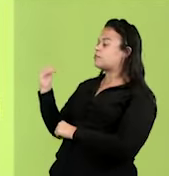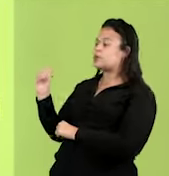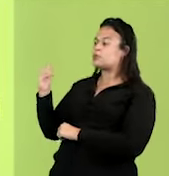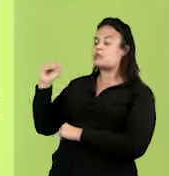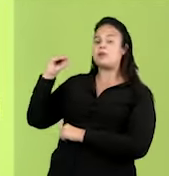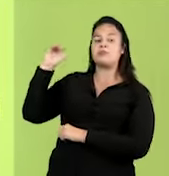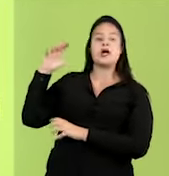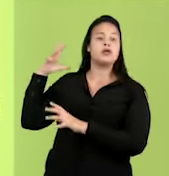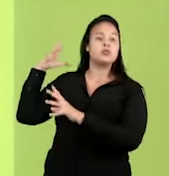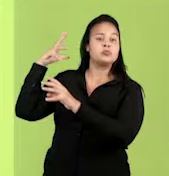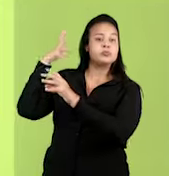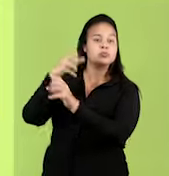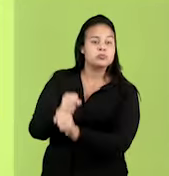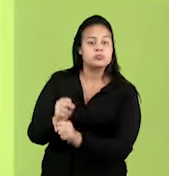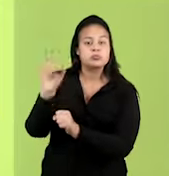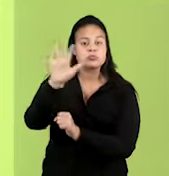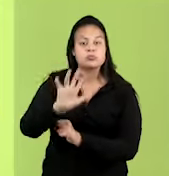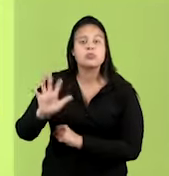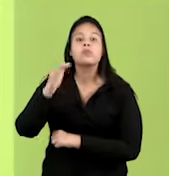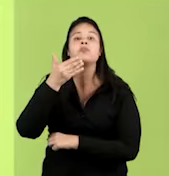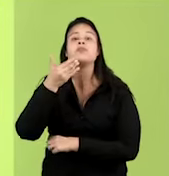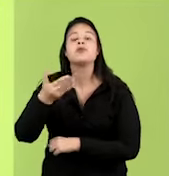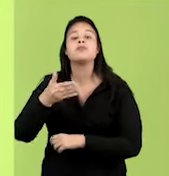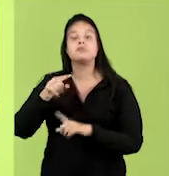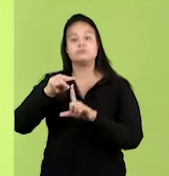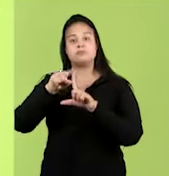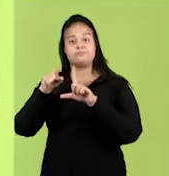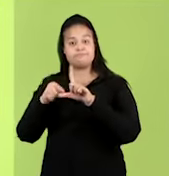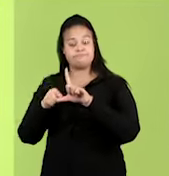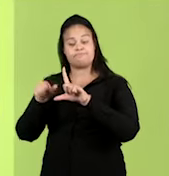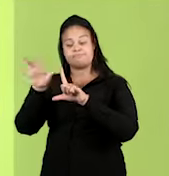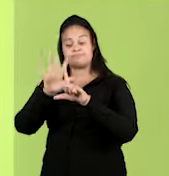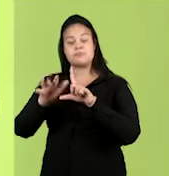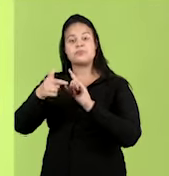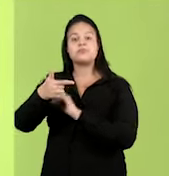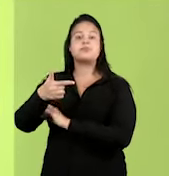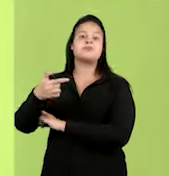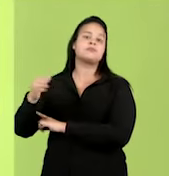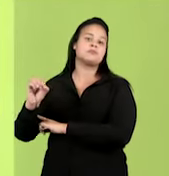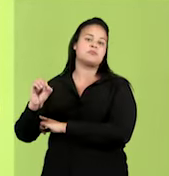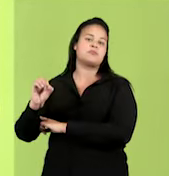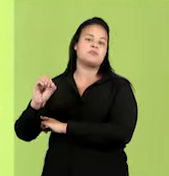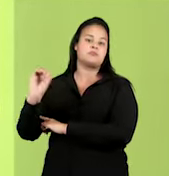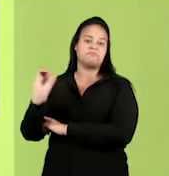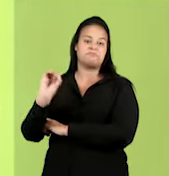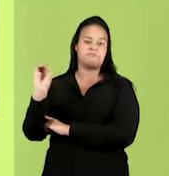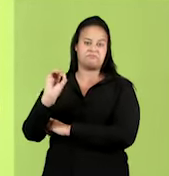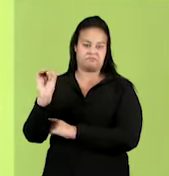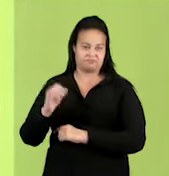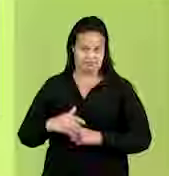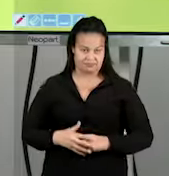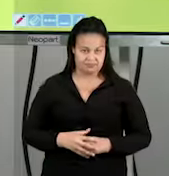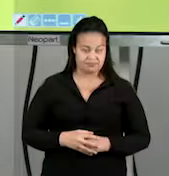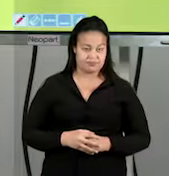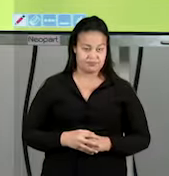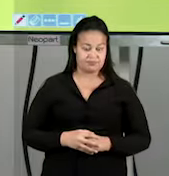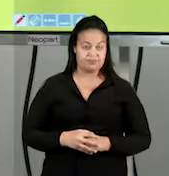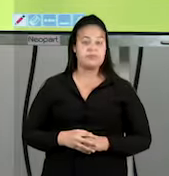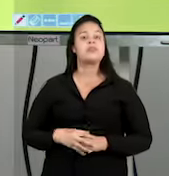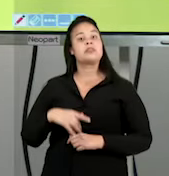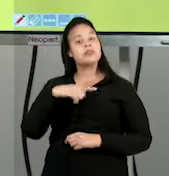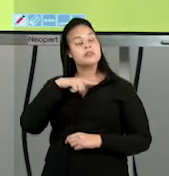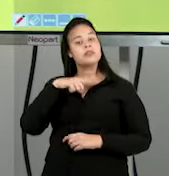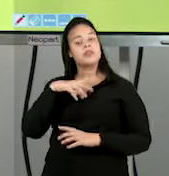soma dos ângulos internos, cada ângulo interno mede 120 graus. Então, eu tenho a